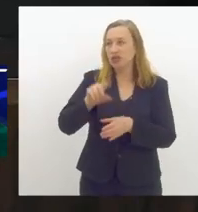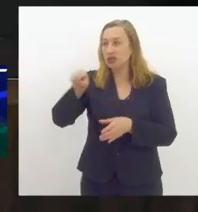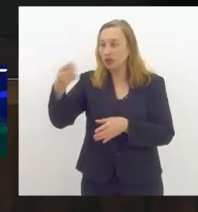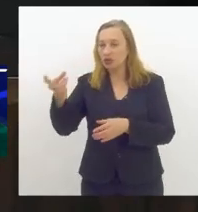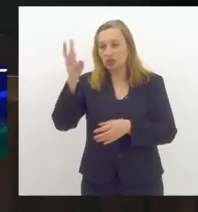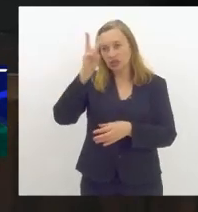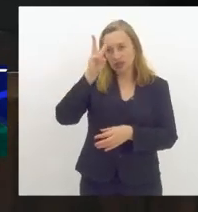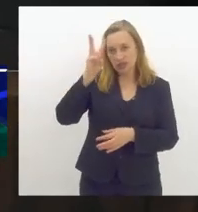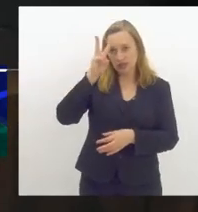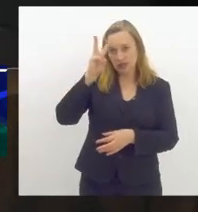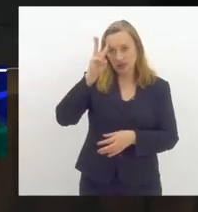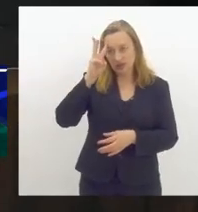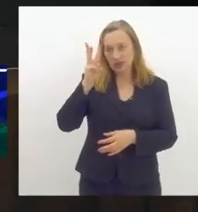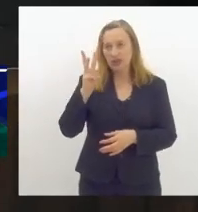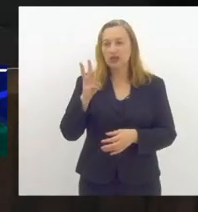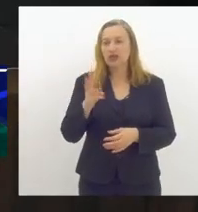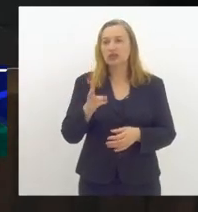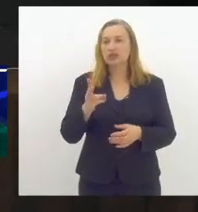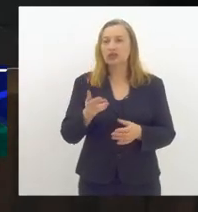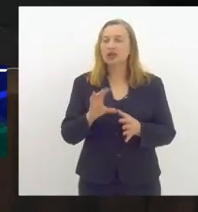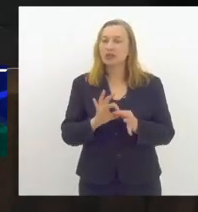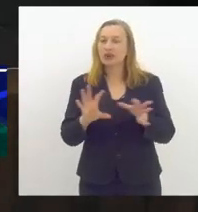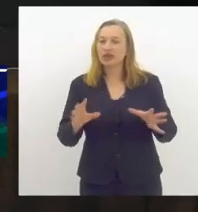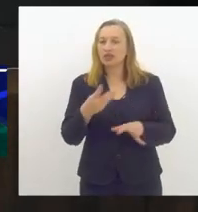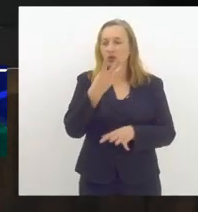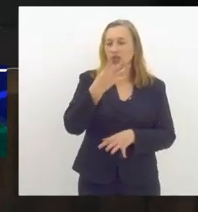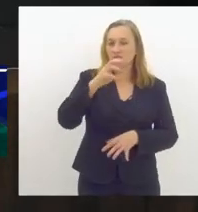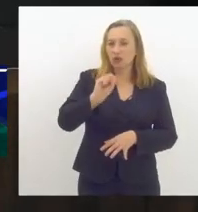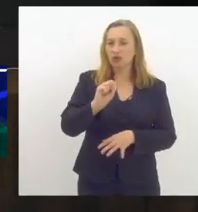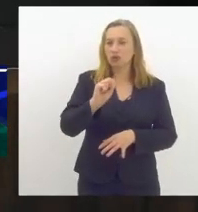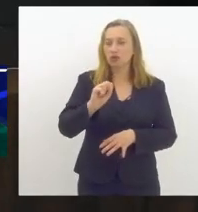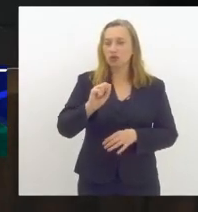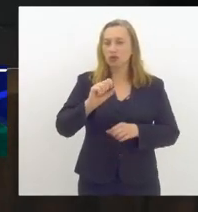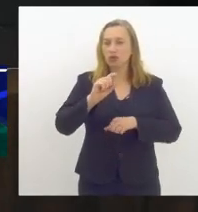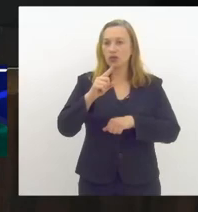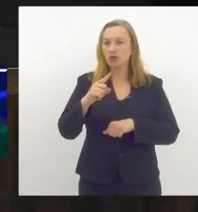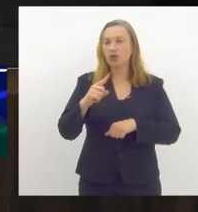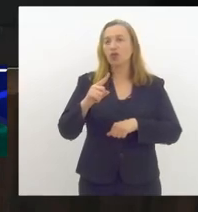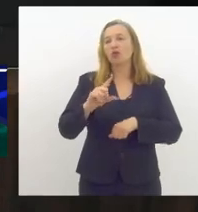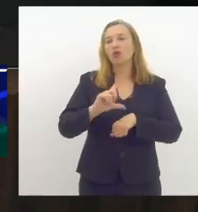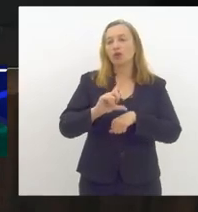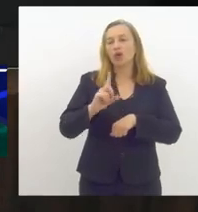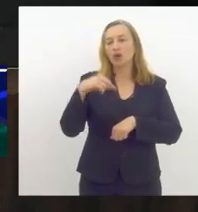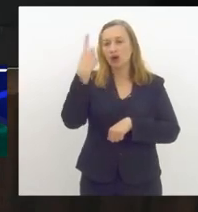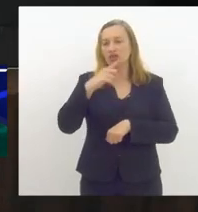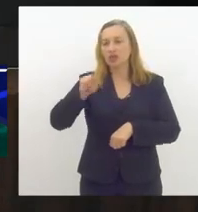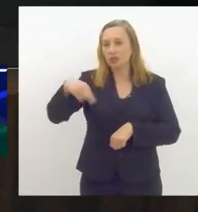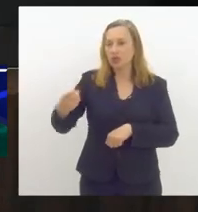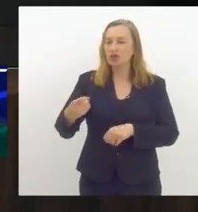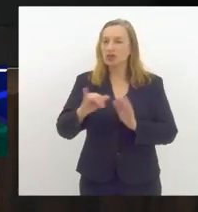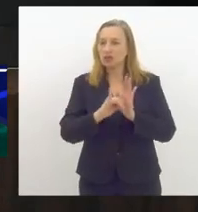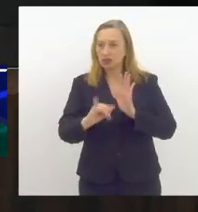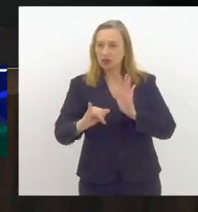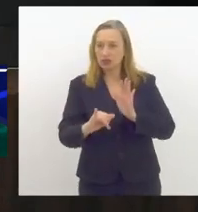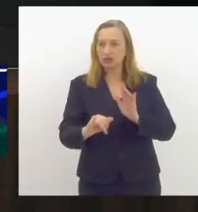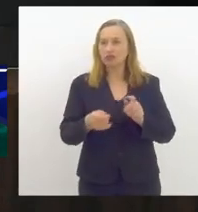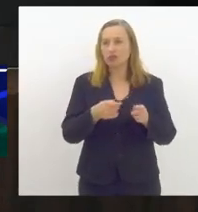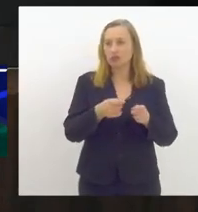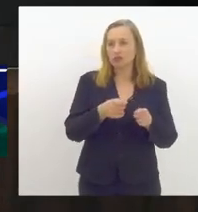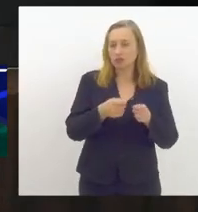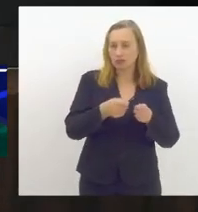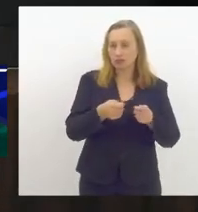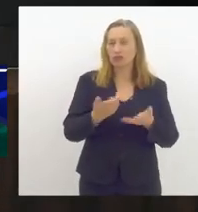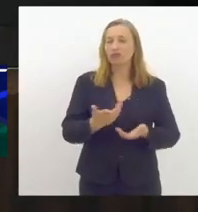próxima terça e assim que sai a sanção 48 horas depois será publicada a regulamentação